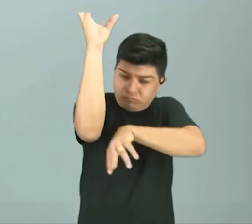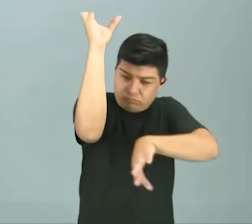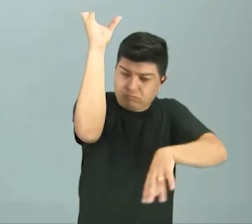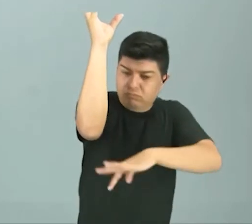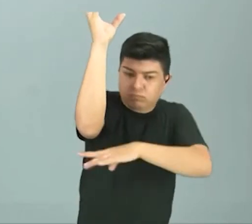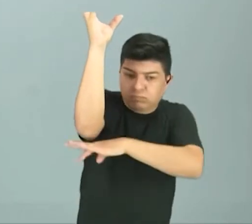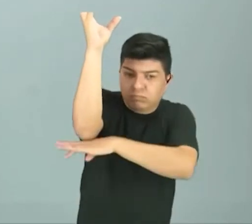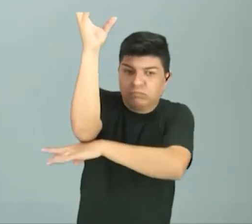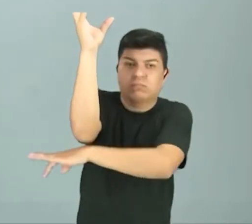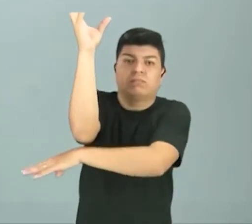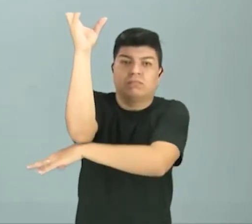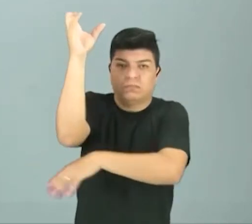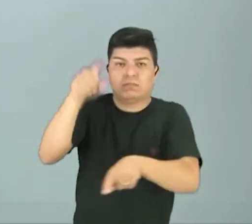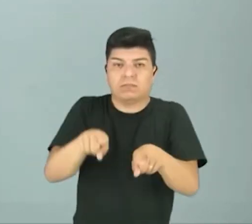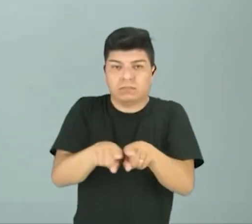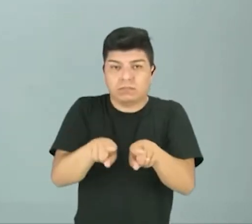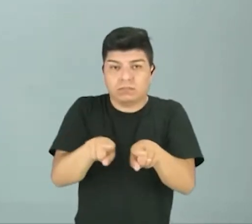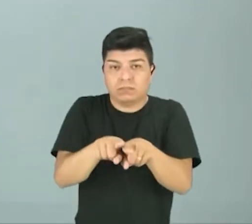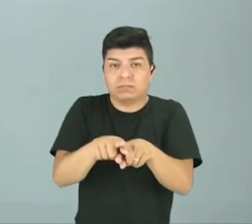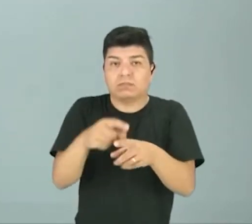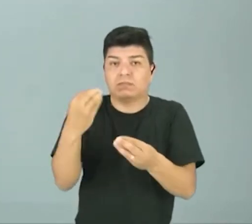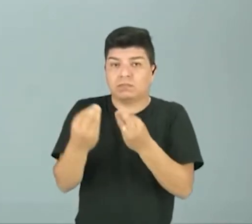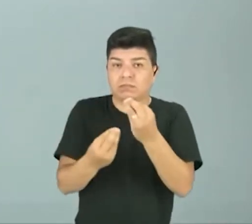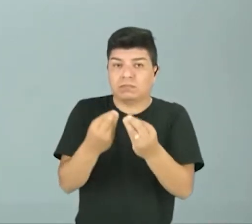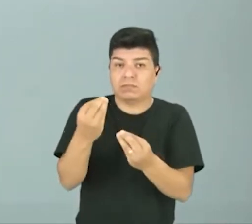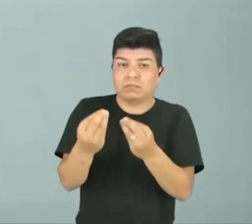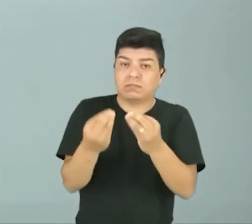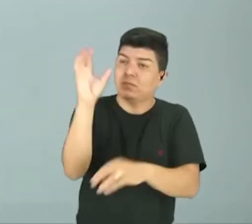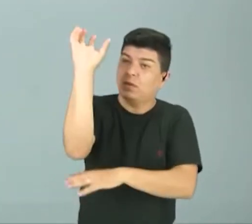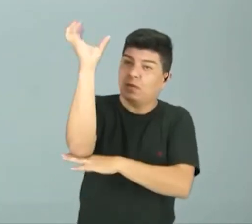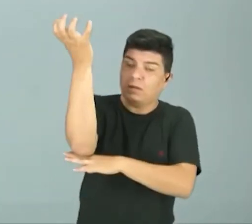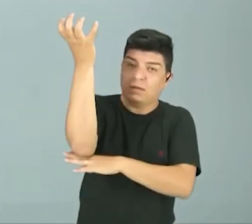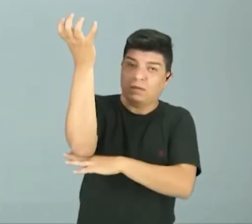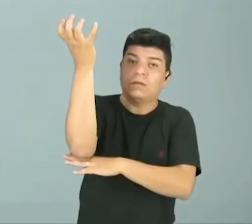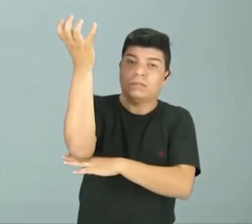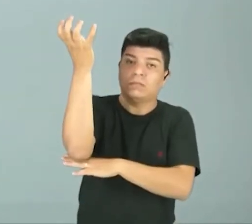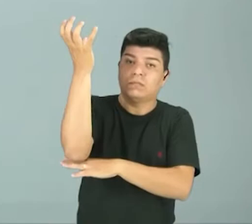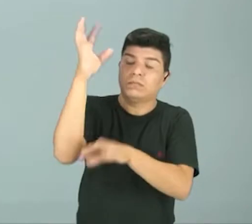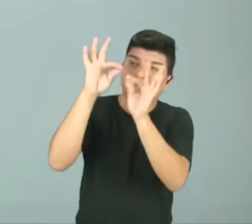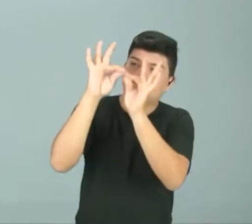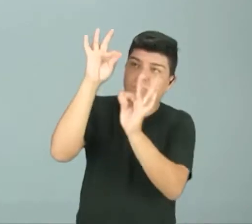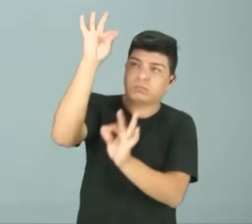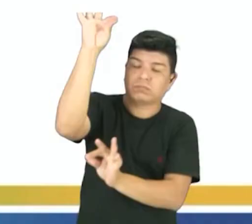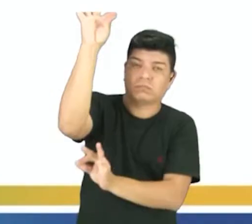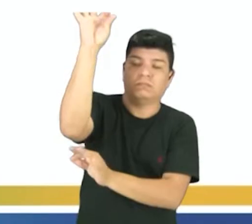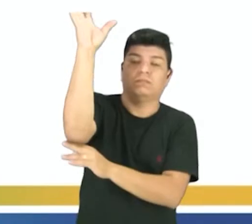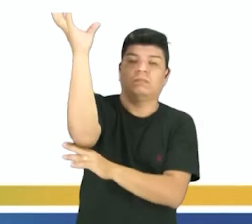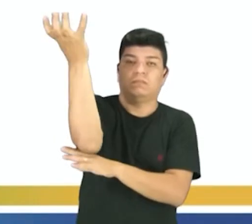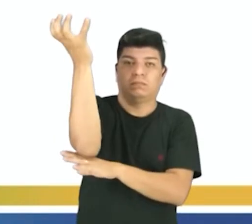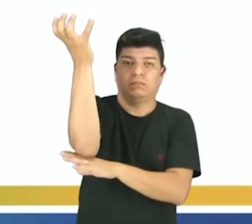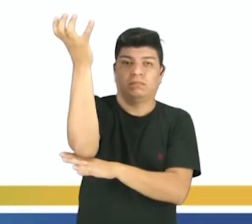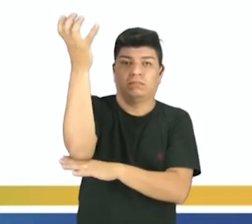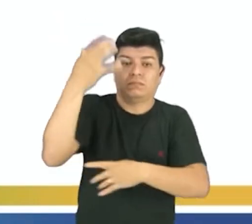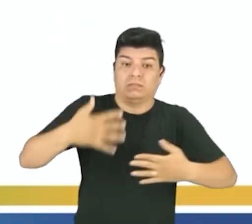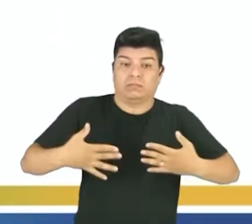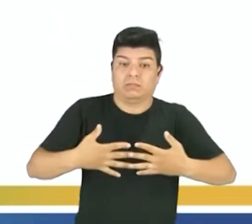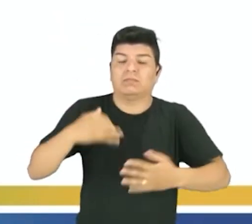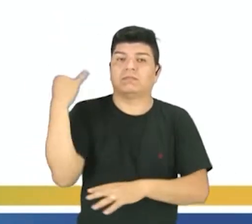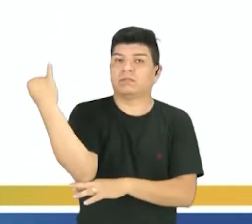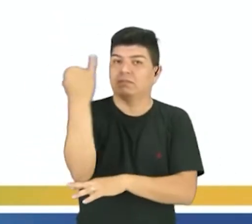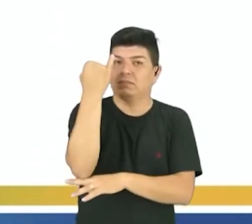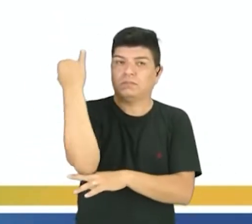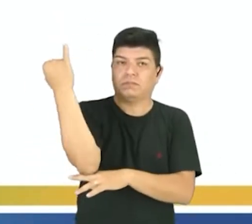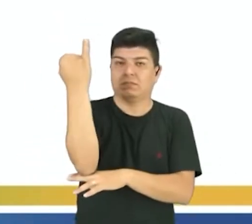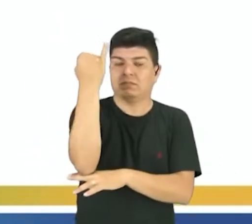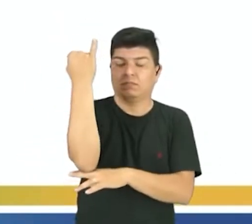dar o diâmetro, né, o formato, o tamanho do diâmetro da planta, né. Esses tecidos eles são muito importantes